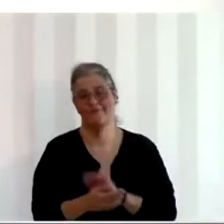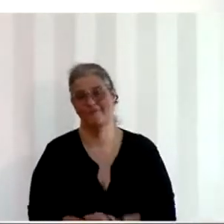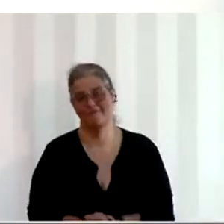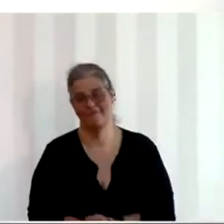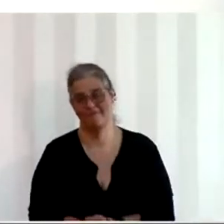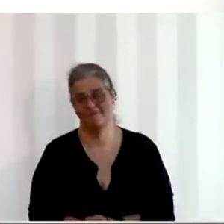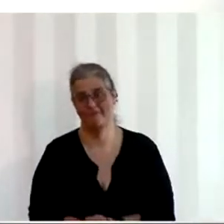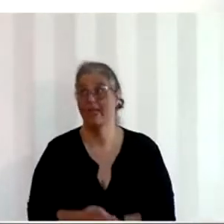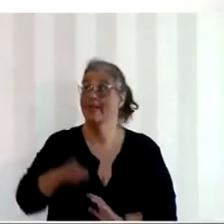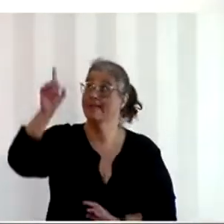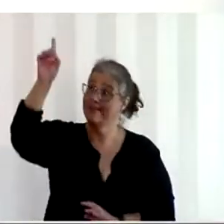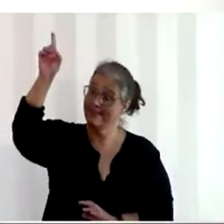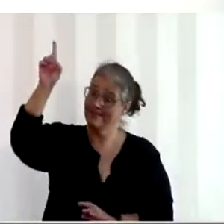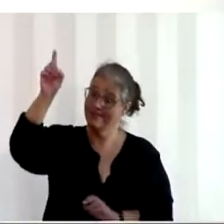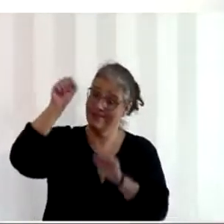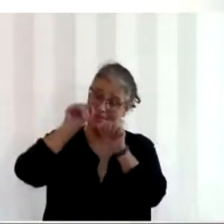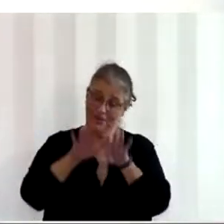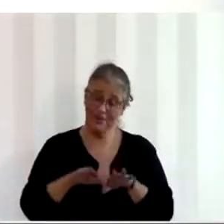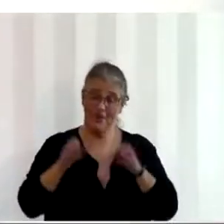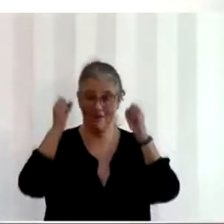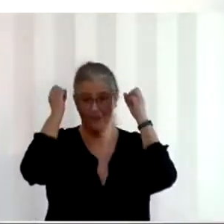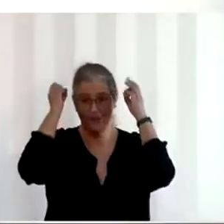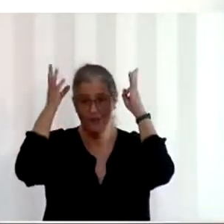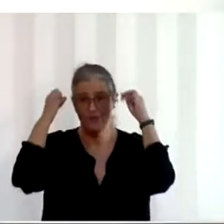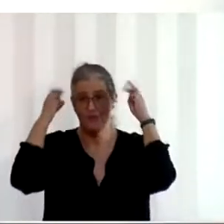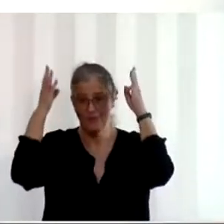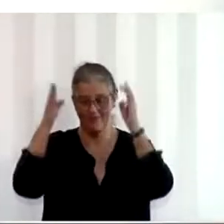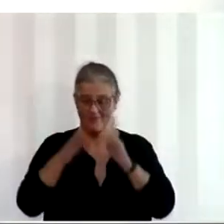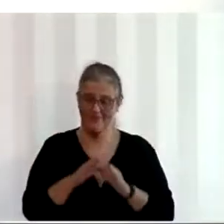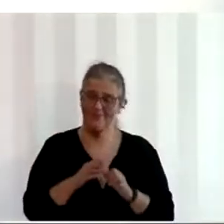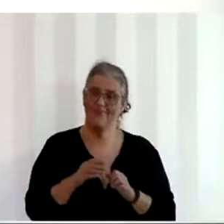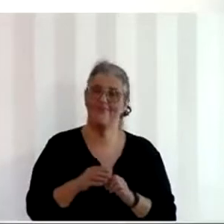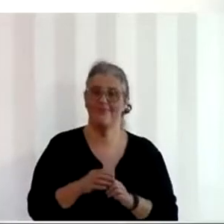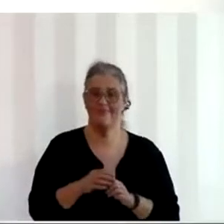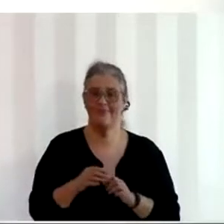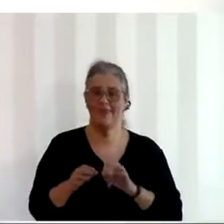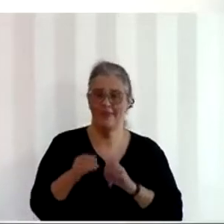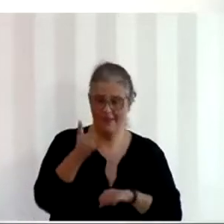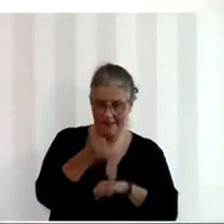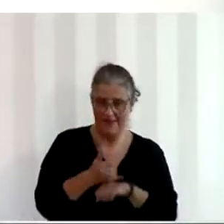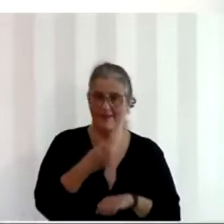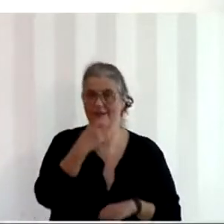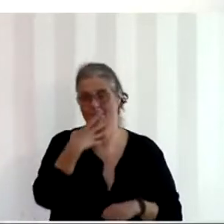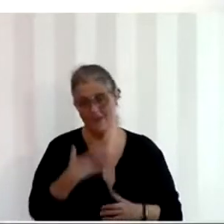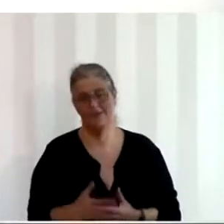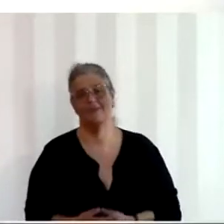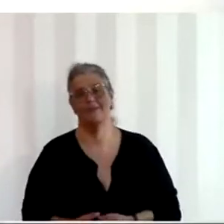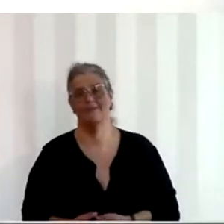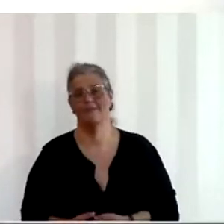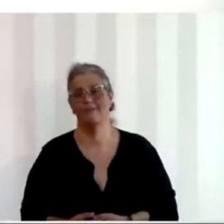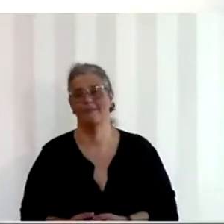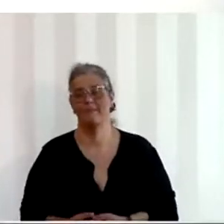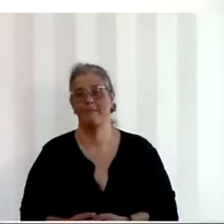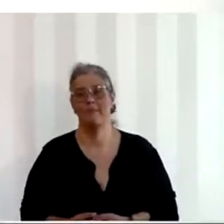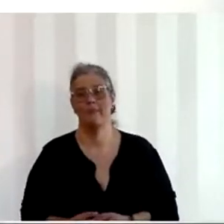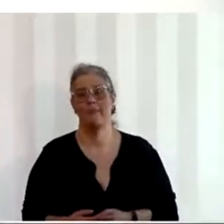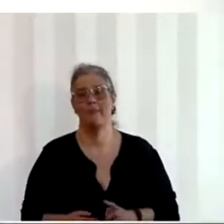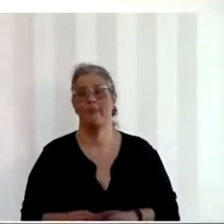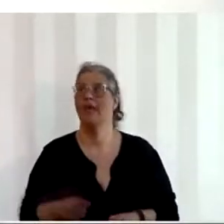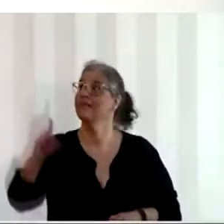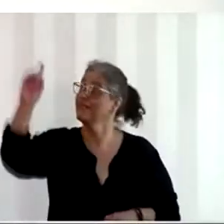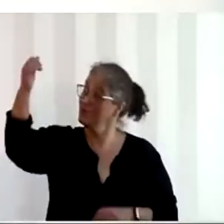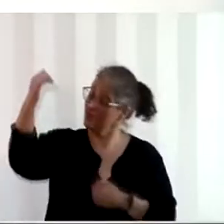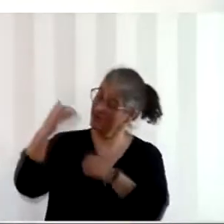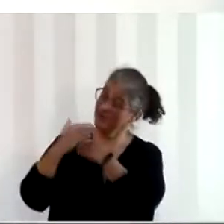diferente hoje, irmãos. Deus tem levantado seus servos, Deus tem chamado, vocacionado pastores, ministros do Evangelho